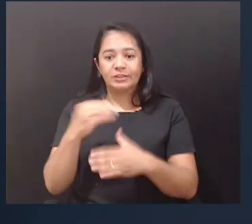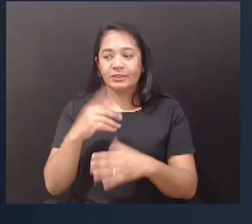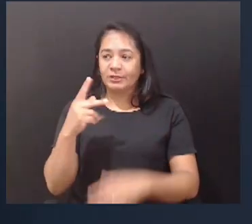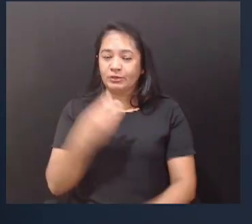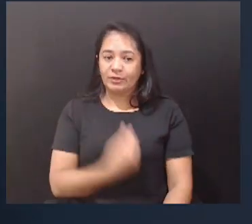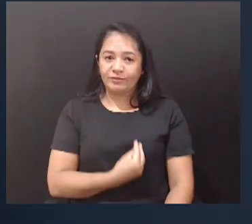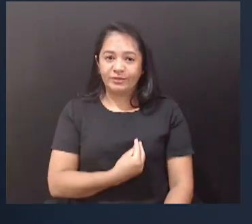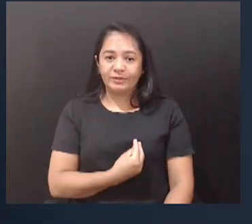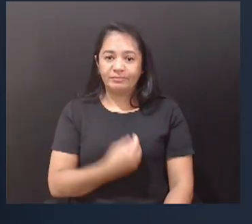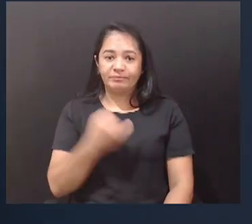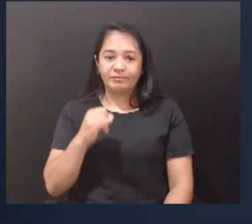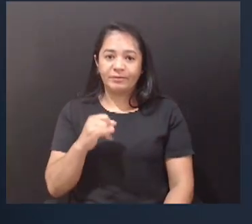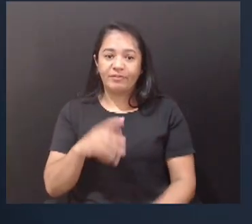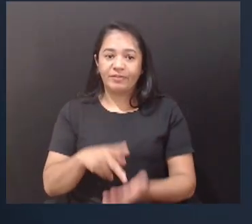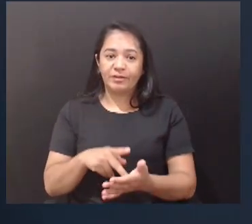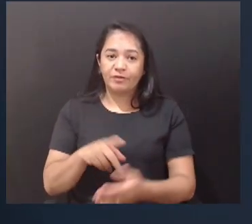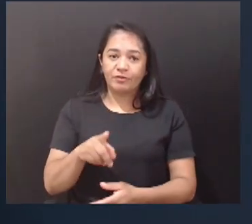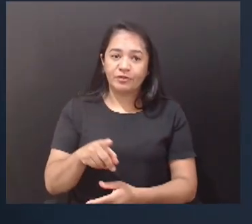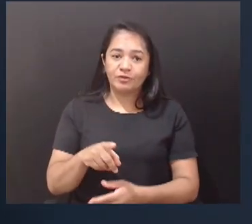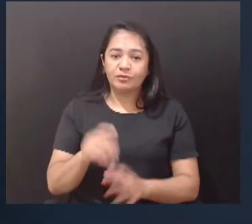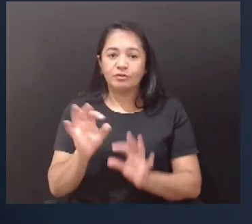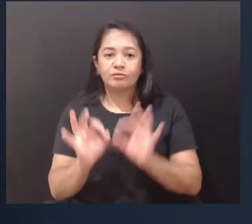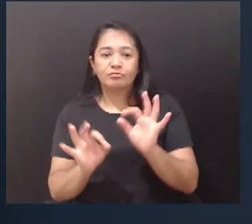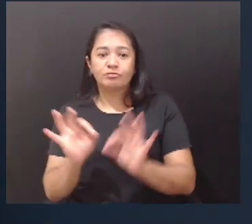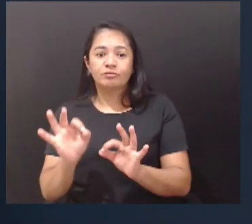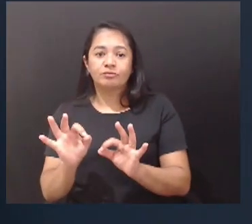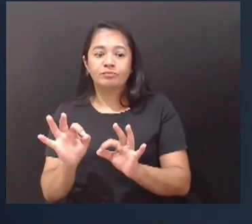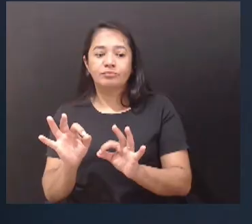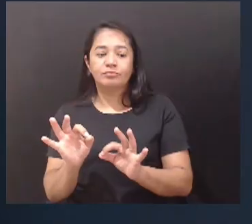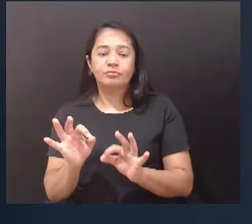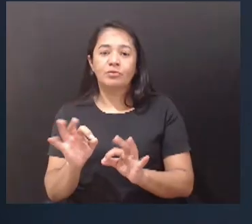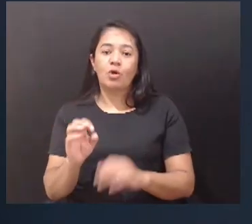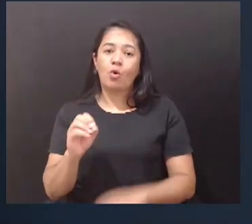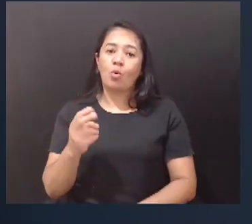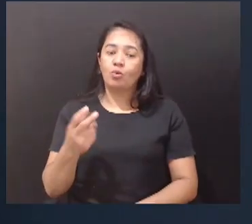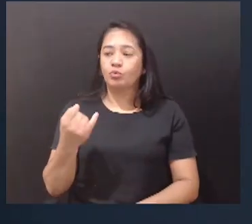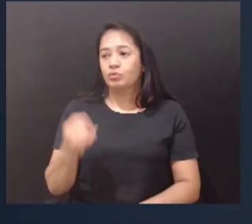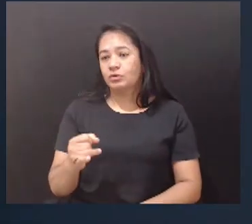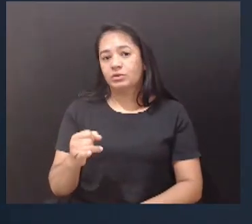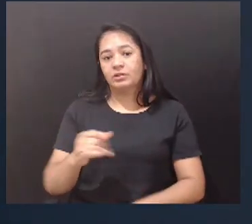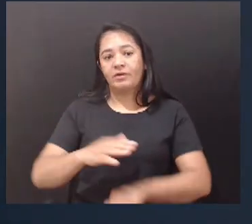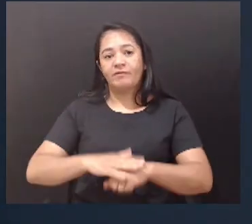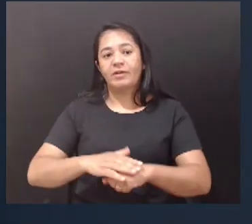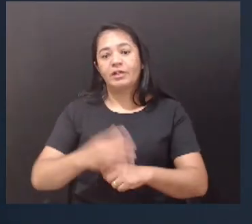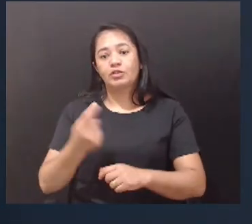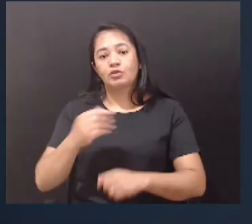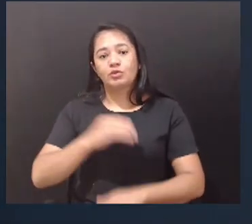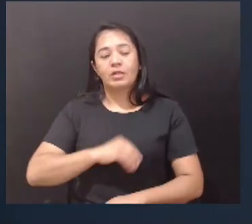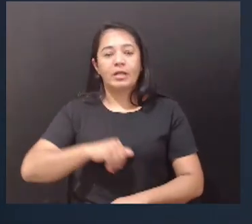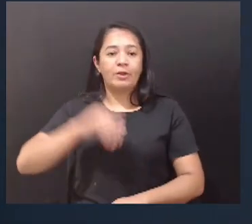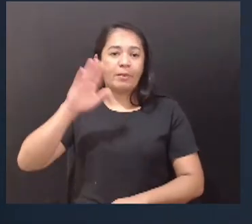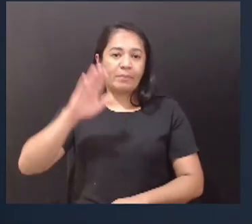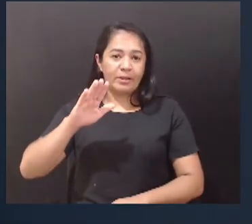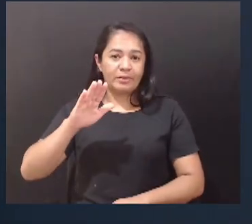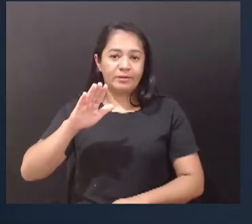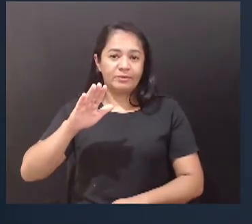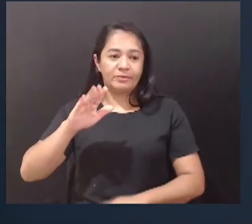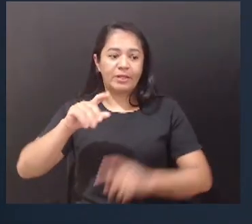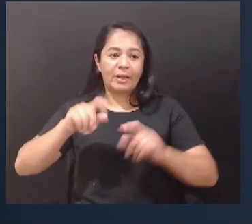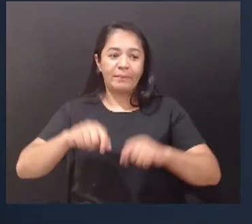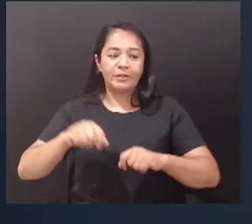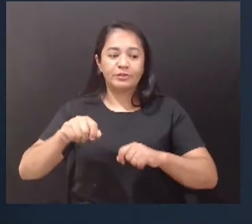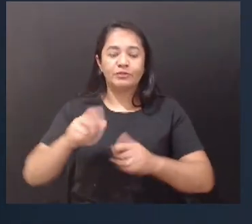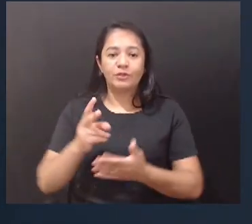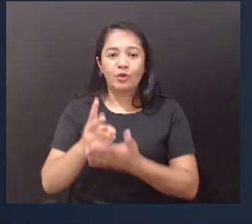ser algo que você vai fazer um reajuste na sua vida financeira, ou se você vai ter que fazer uma renda extra para dar condições de você manter esse seu